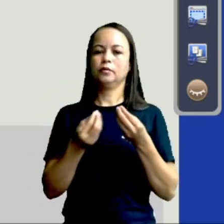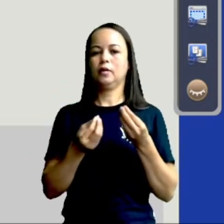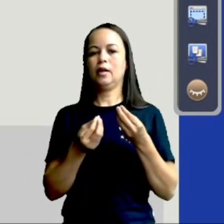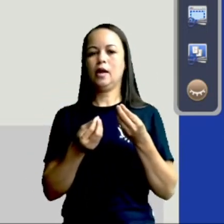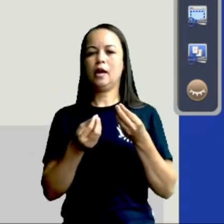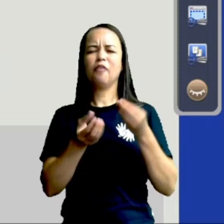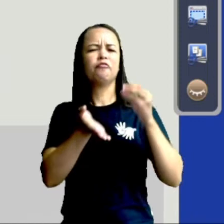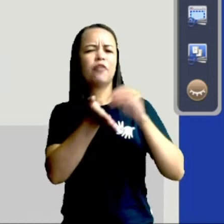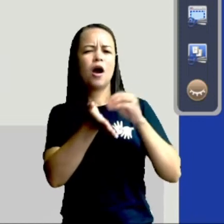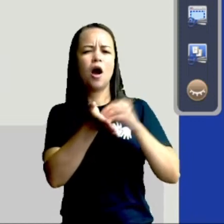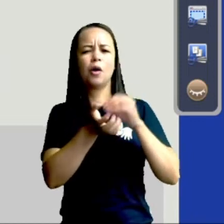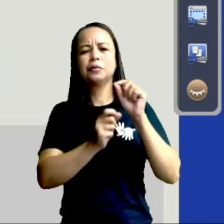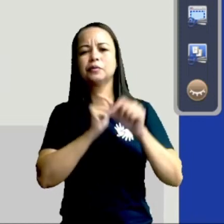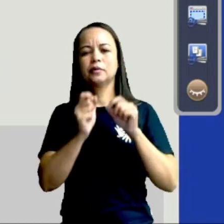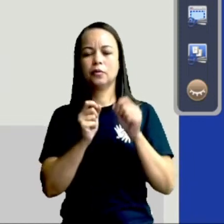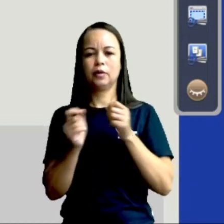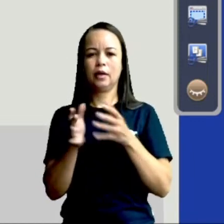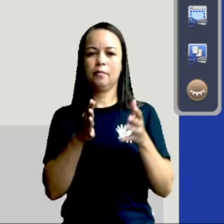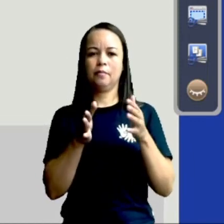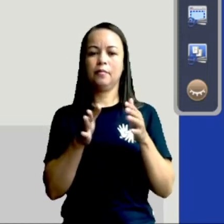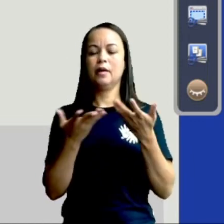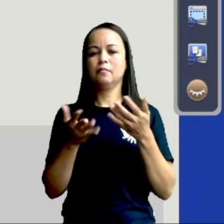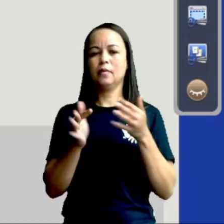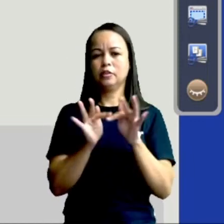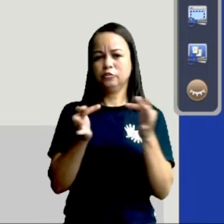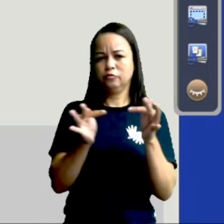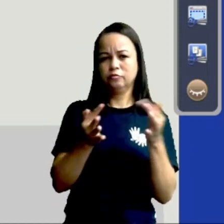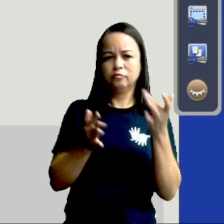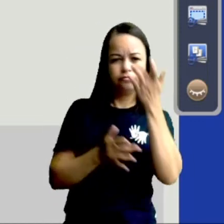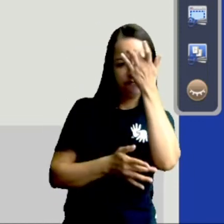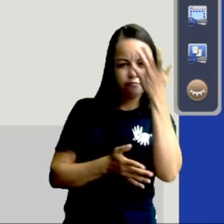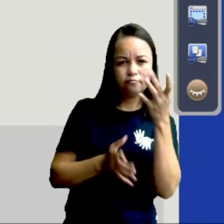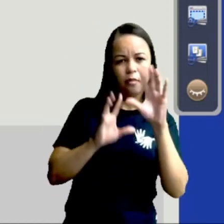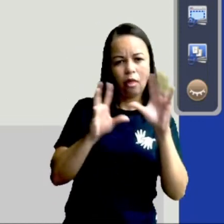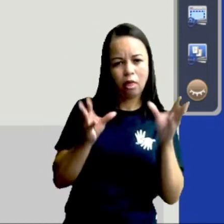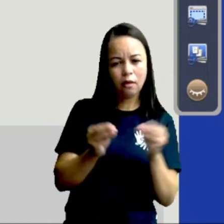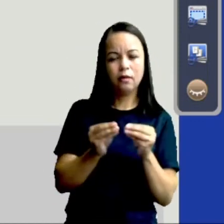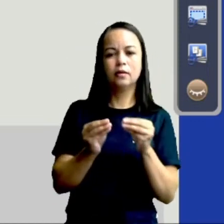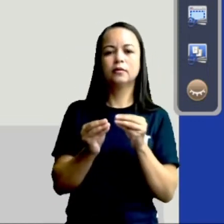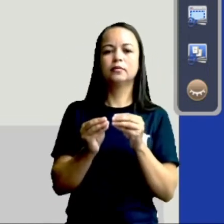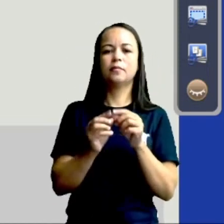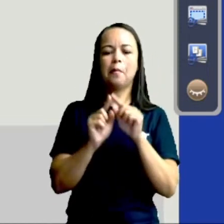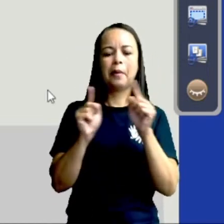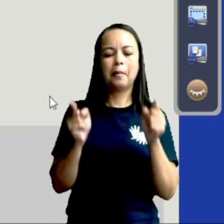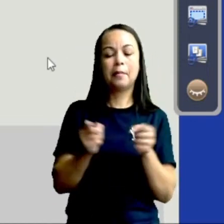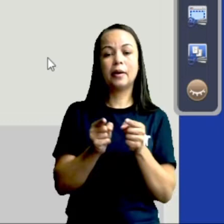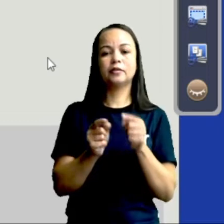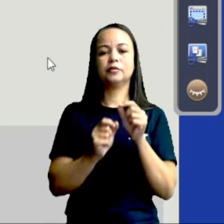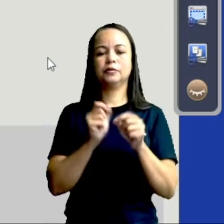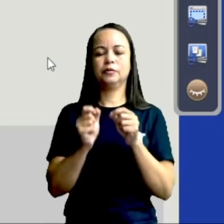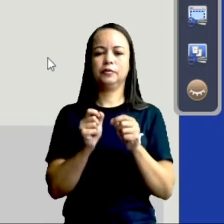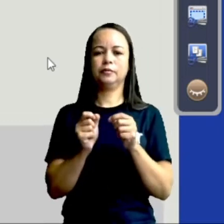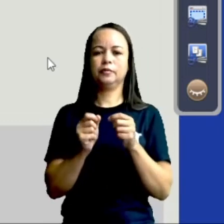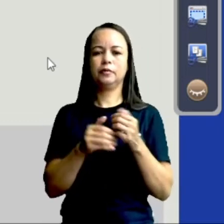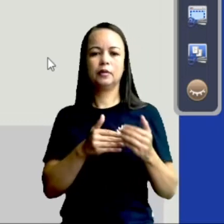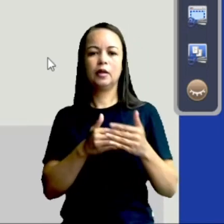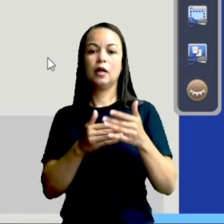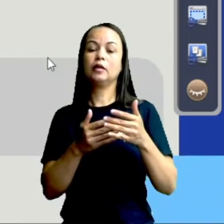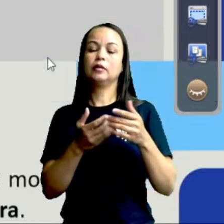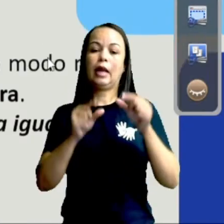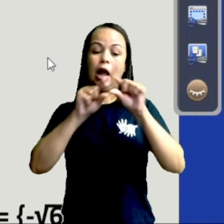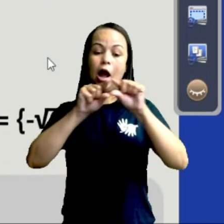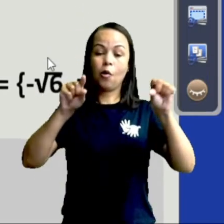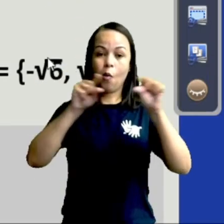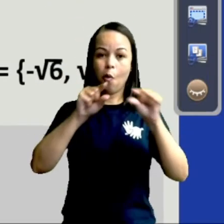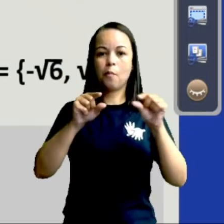gente, sempre é mais fácil, é bem mais curto o procedimento. No caso da equação completa, é que ele é mais longo,